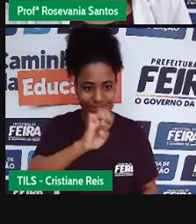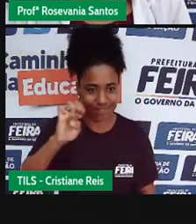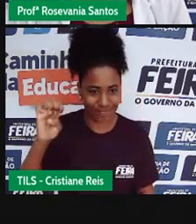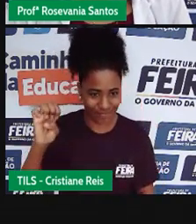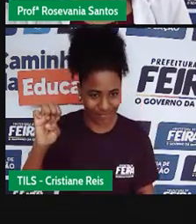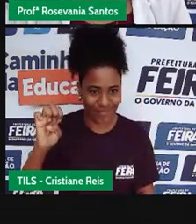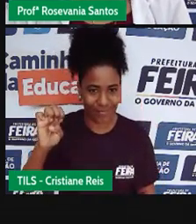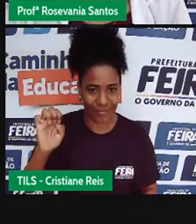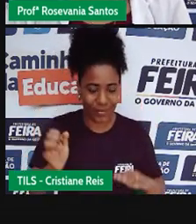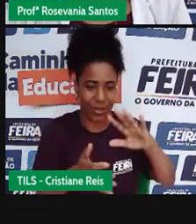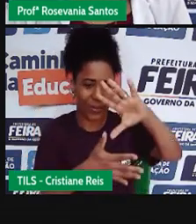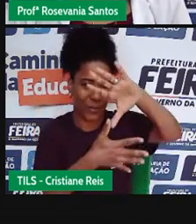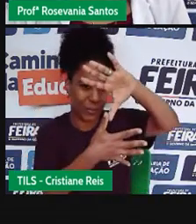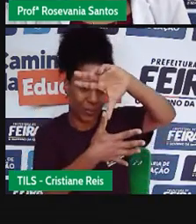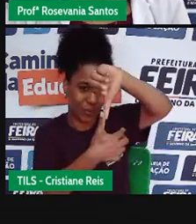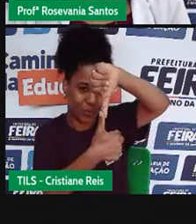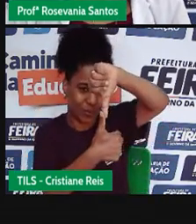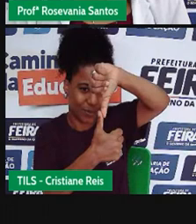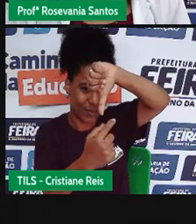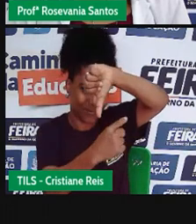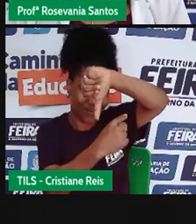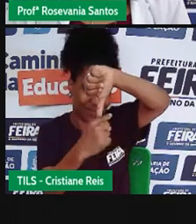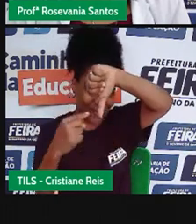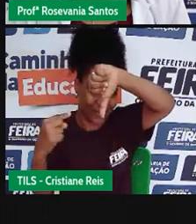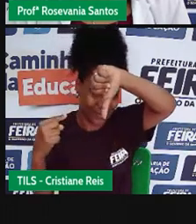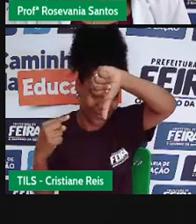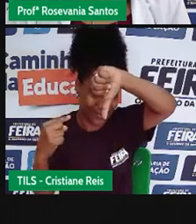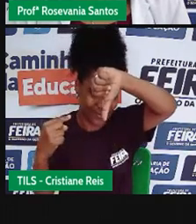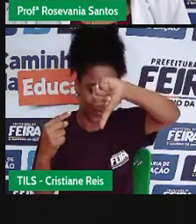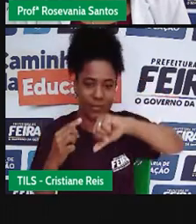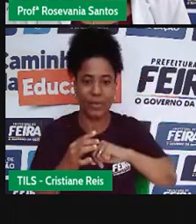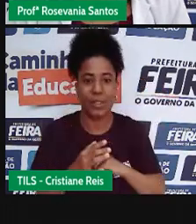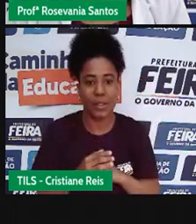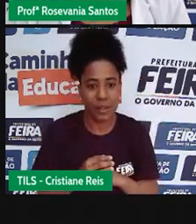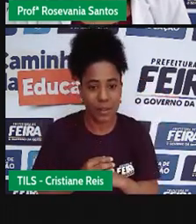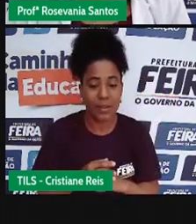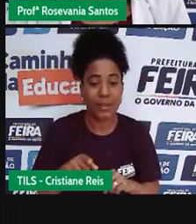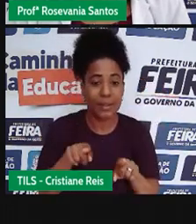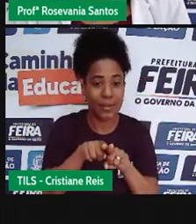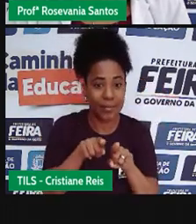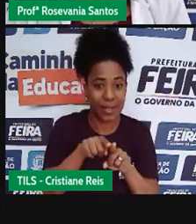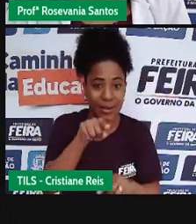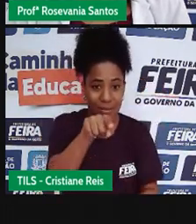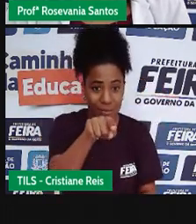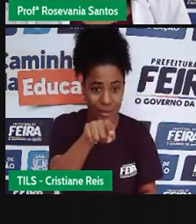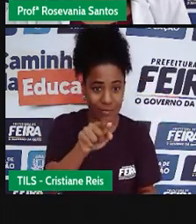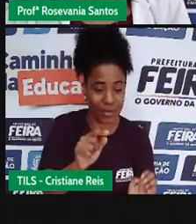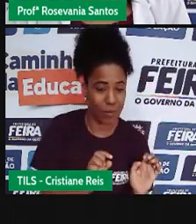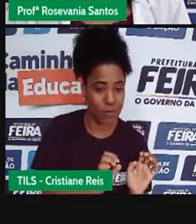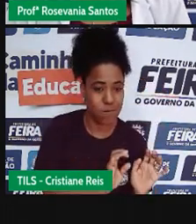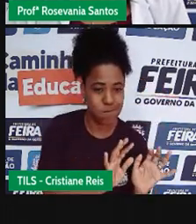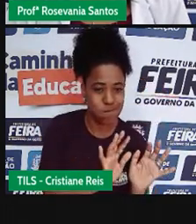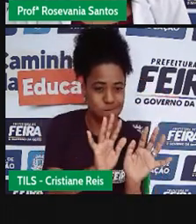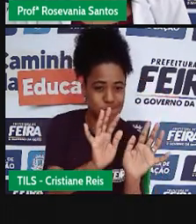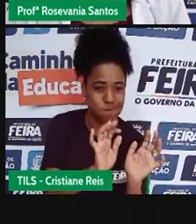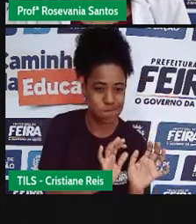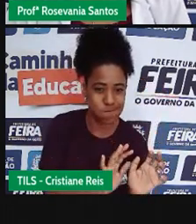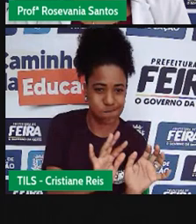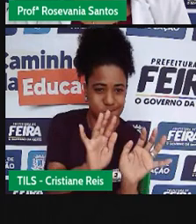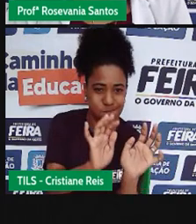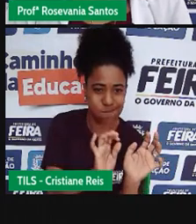massa tropical, né, continental, que aí ele já vem, né, já sofre essa influência, né, da questão tropical, por causa